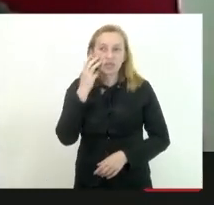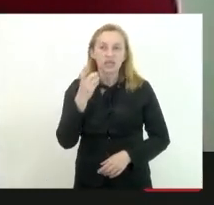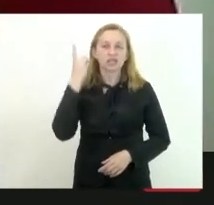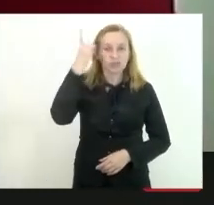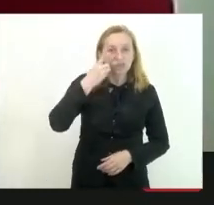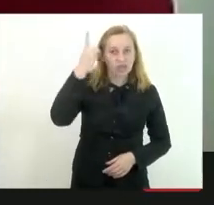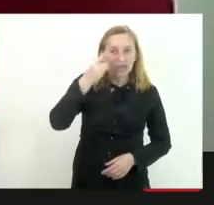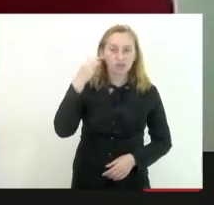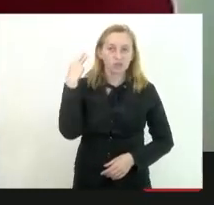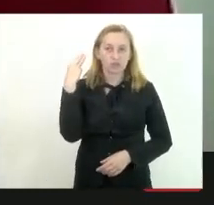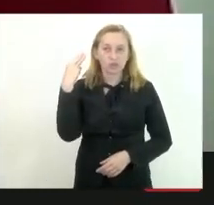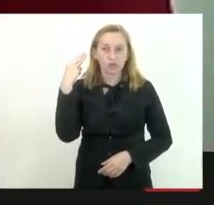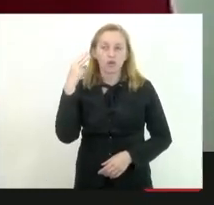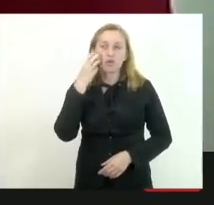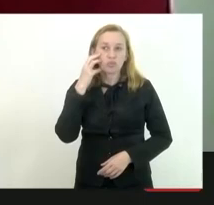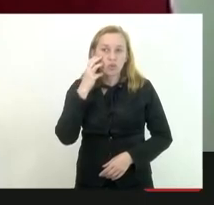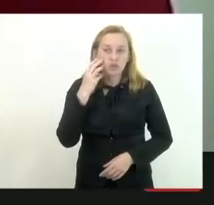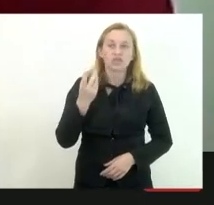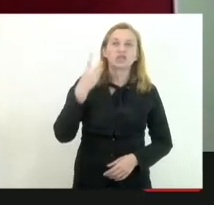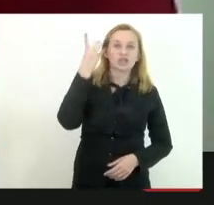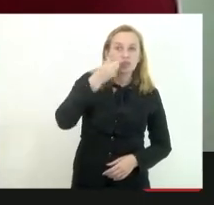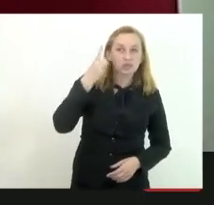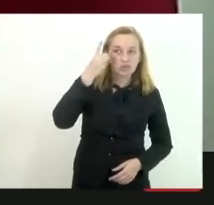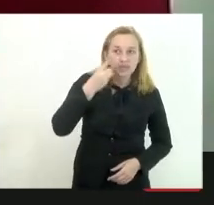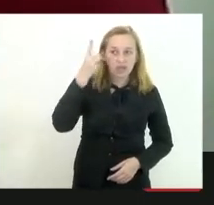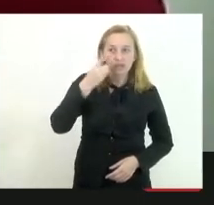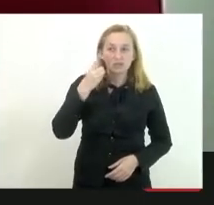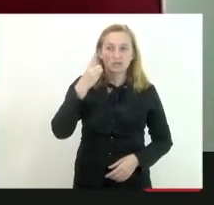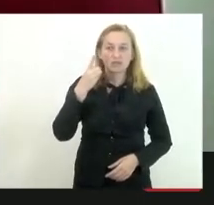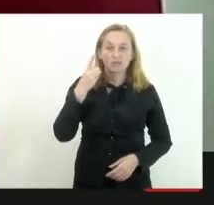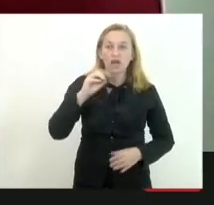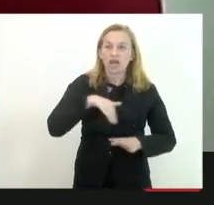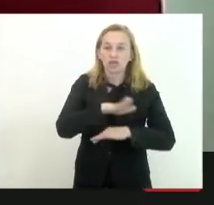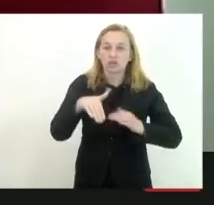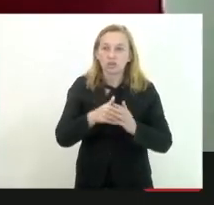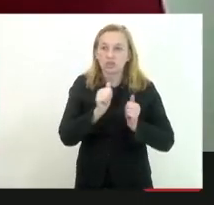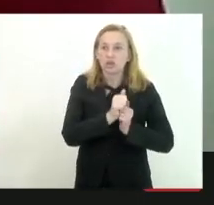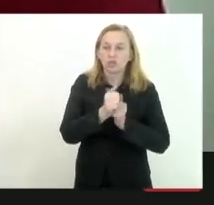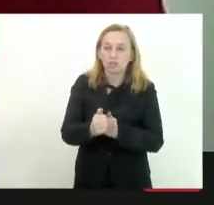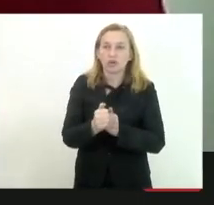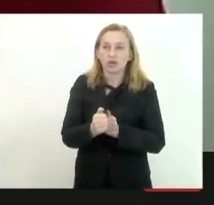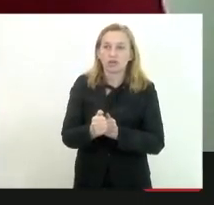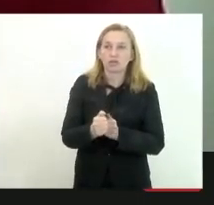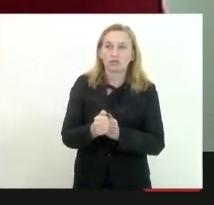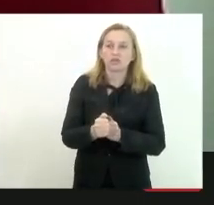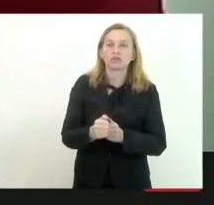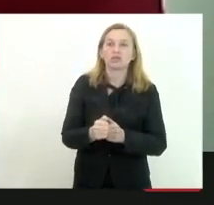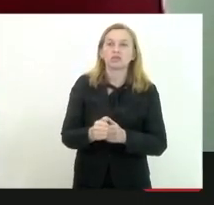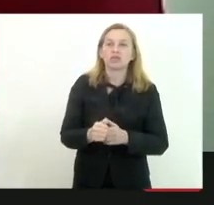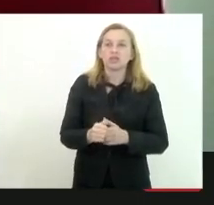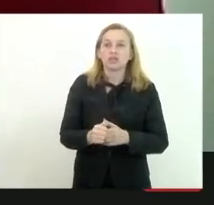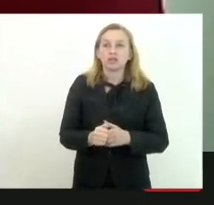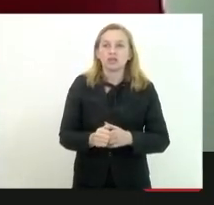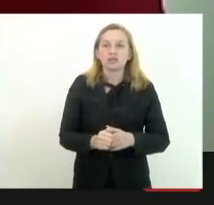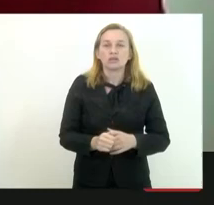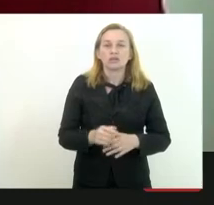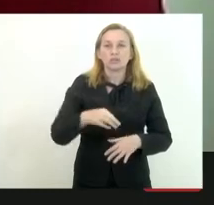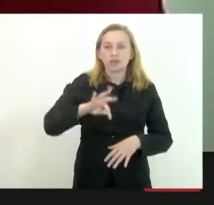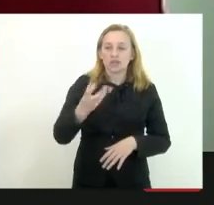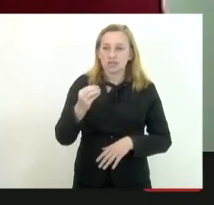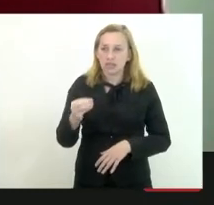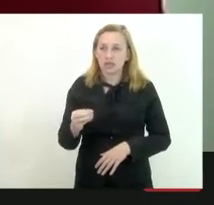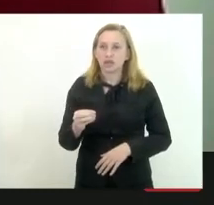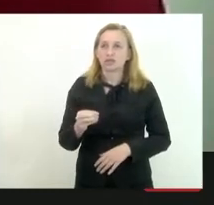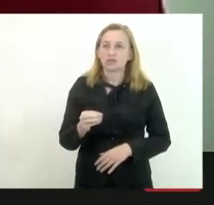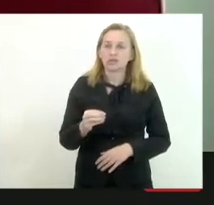Mônica Francisco, deputada Renata, todos aqueles que nos acompanham diariamente nessa CPI, Marcelo Monteiro, professora